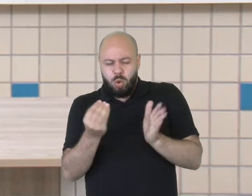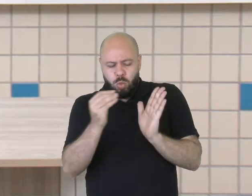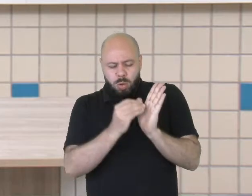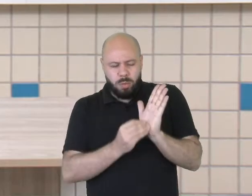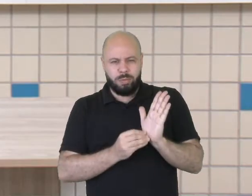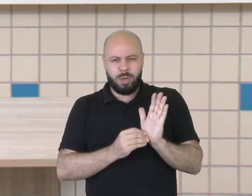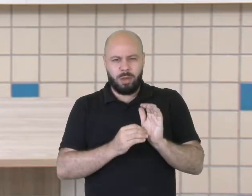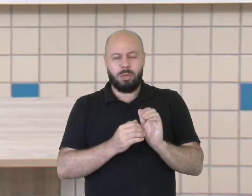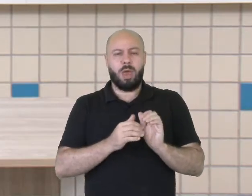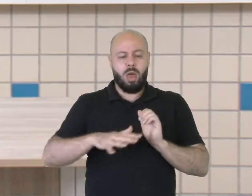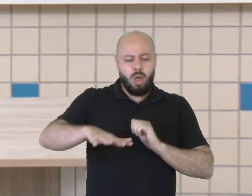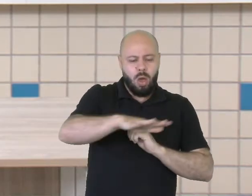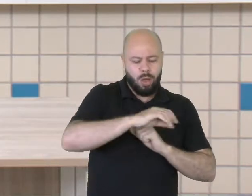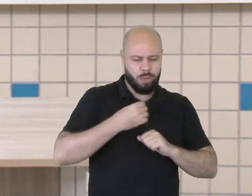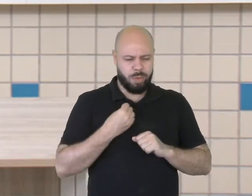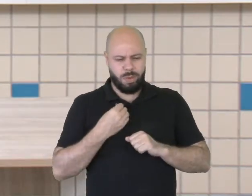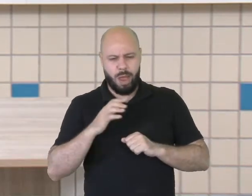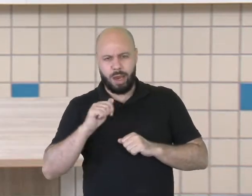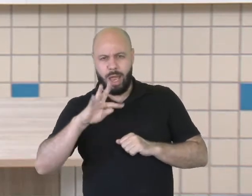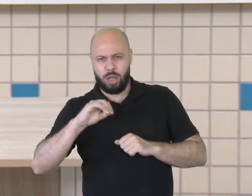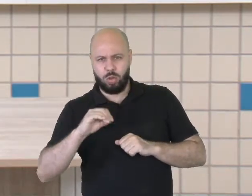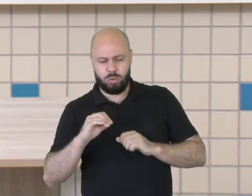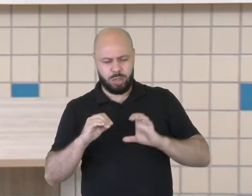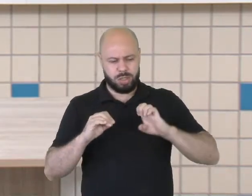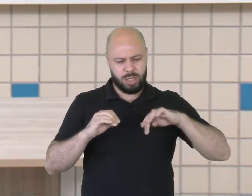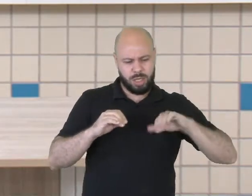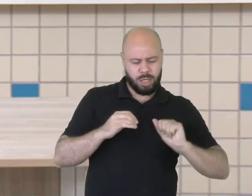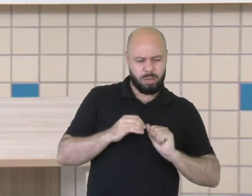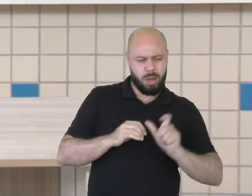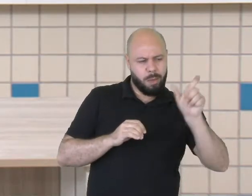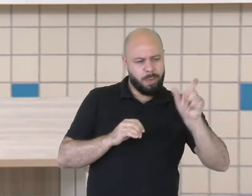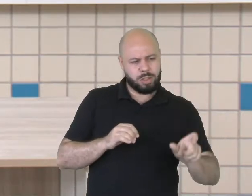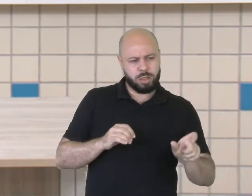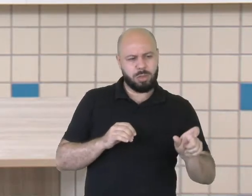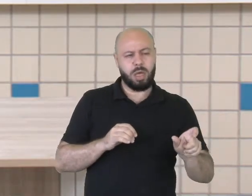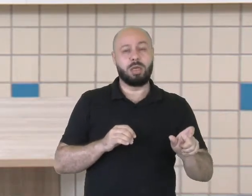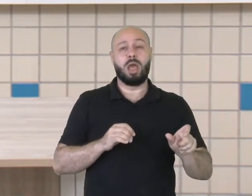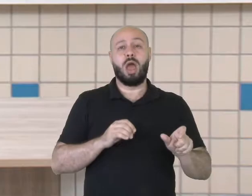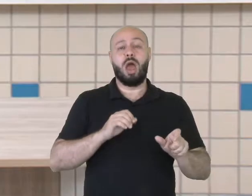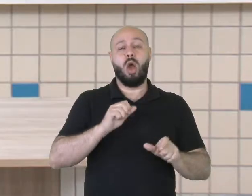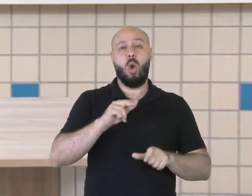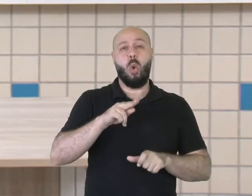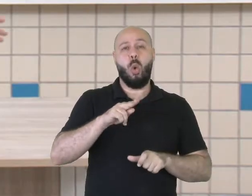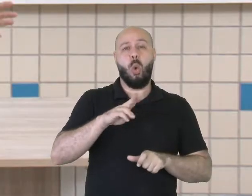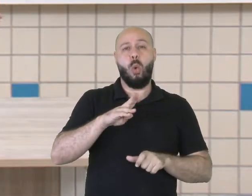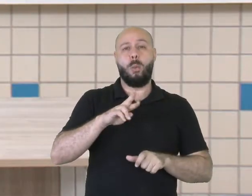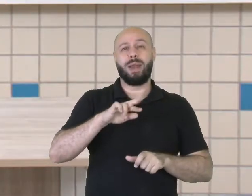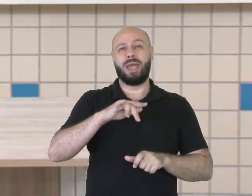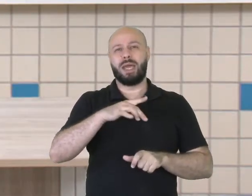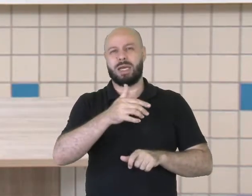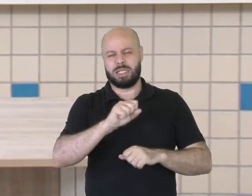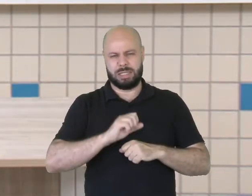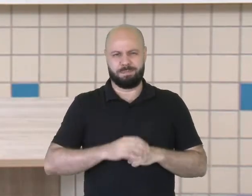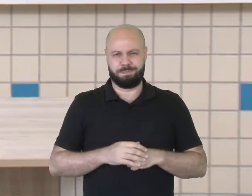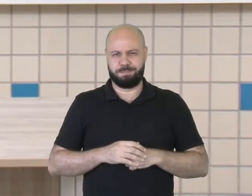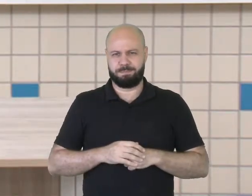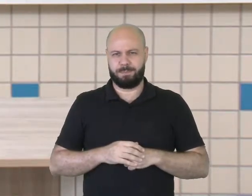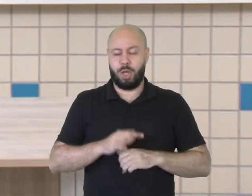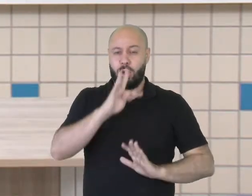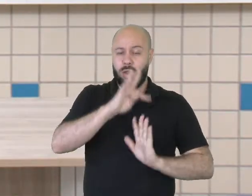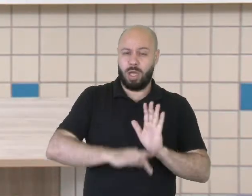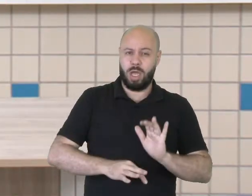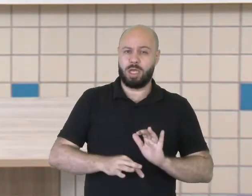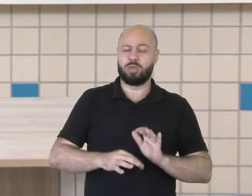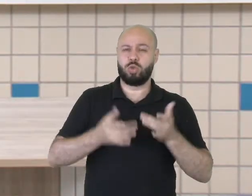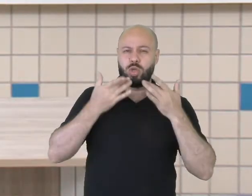espaço, cena, ato, personagens e rubricas. Os textos teatrais são